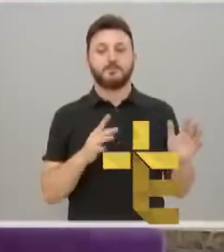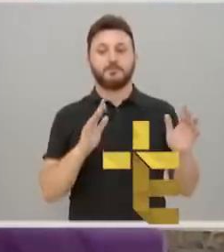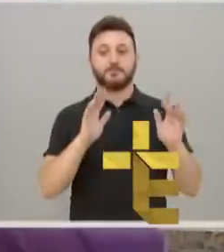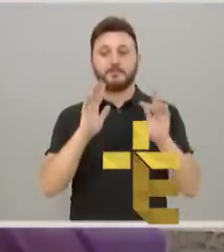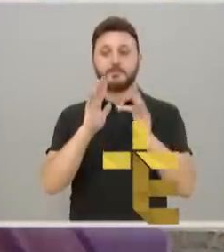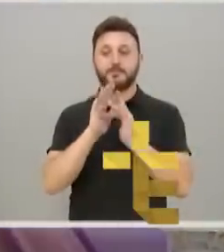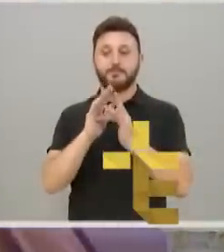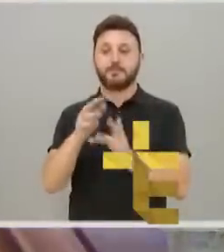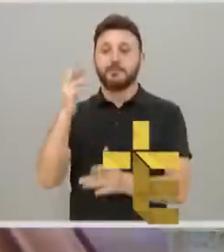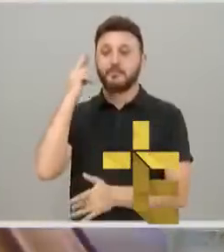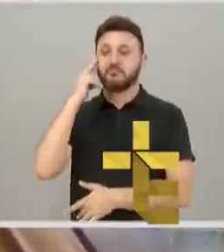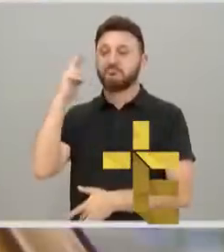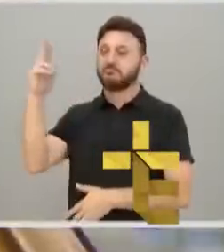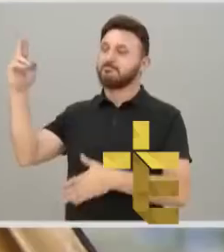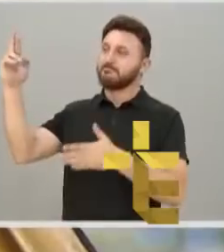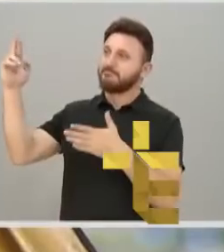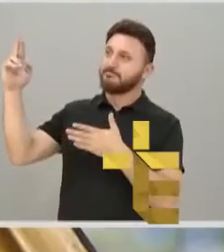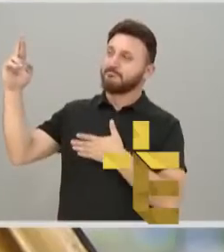e